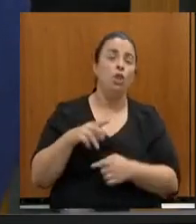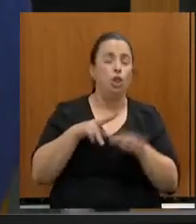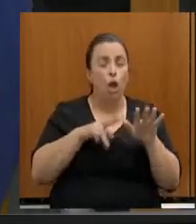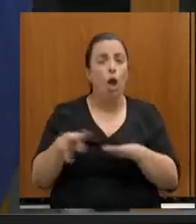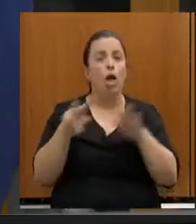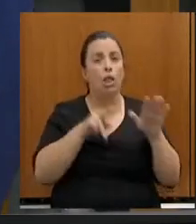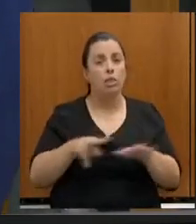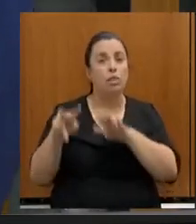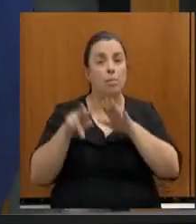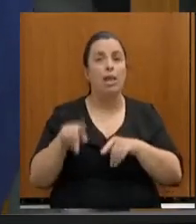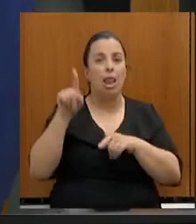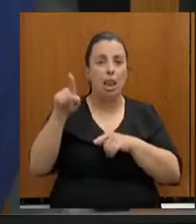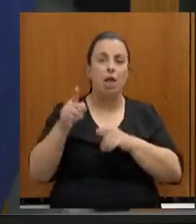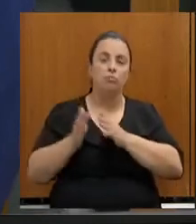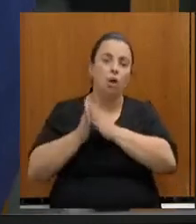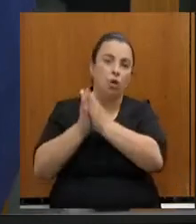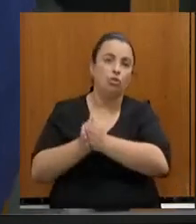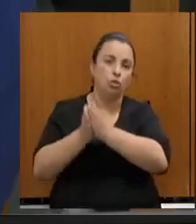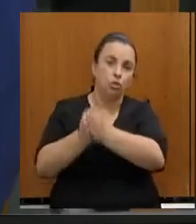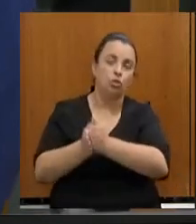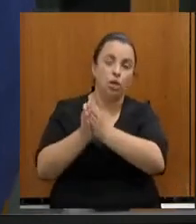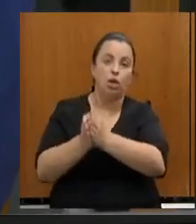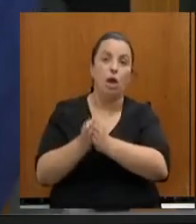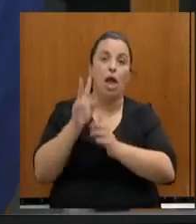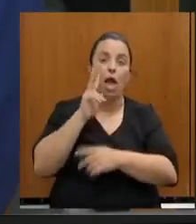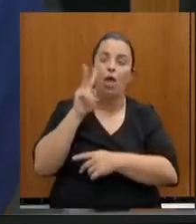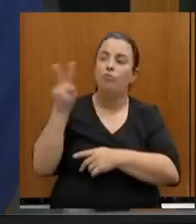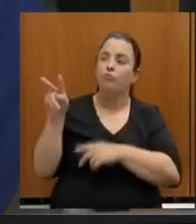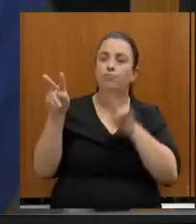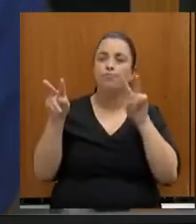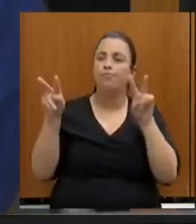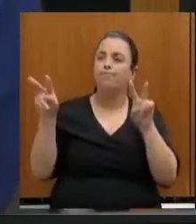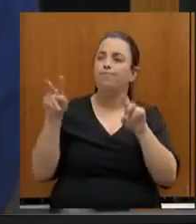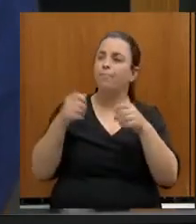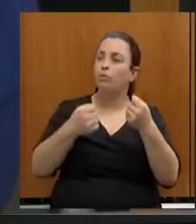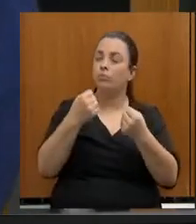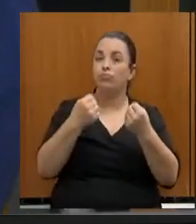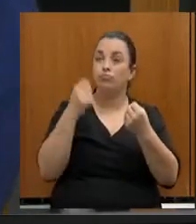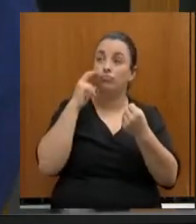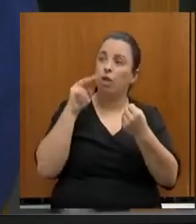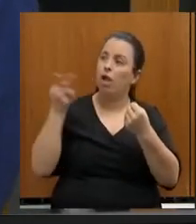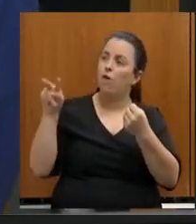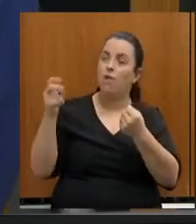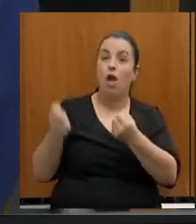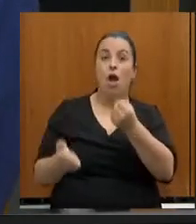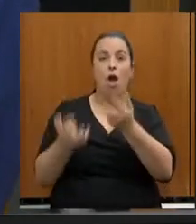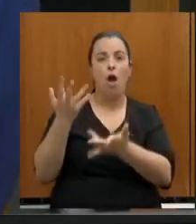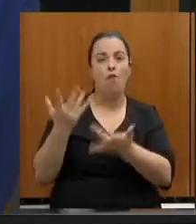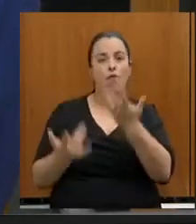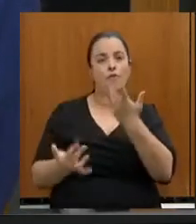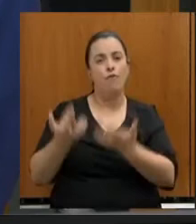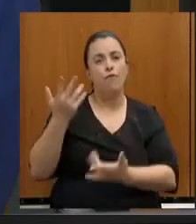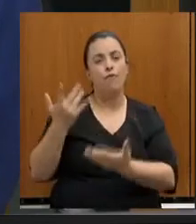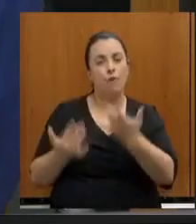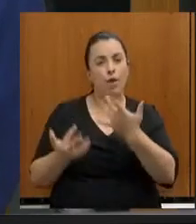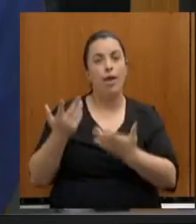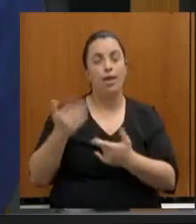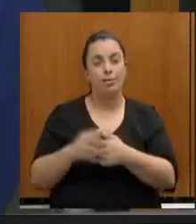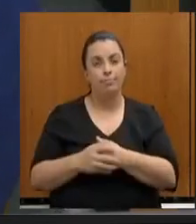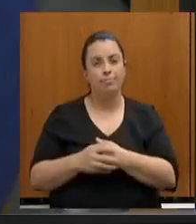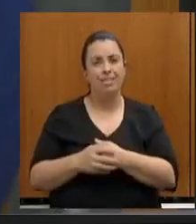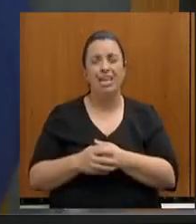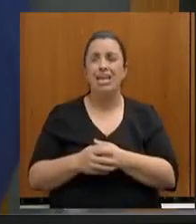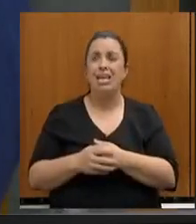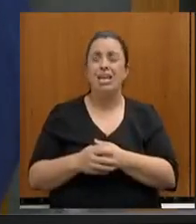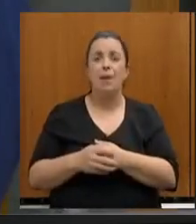alto e tinha a gente vê a fumaça e o relatei a fogueira e corretamente atitude mas assim as